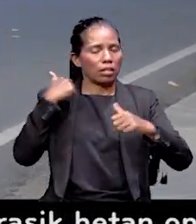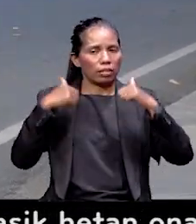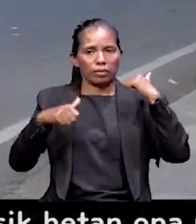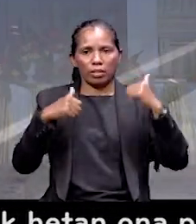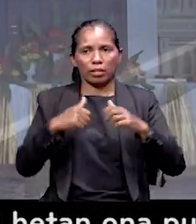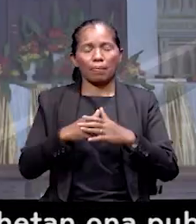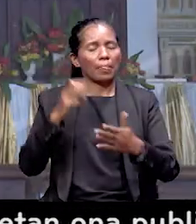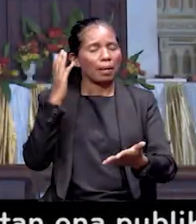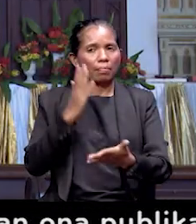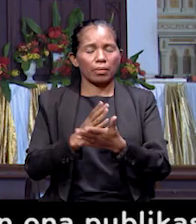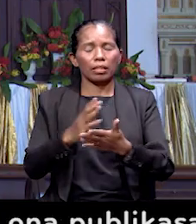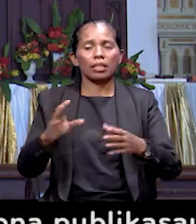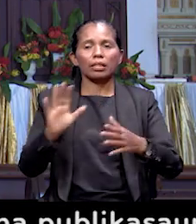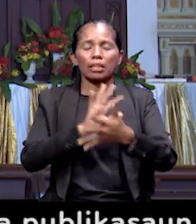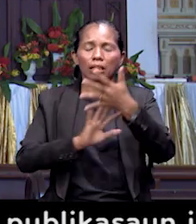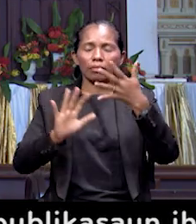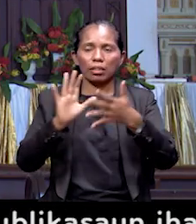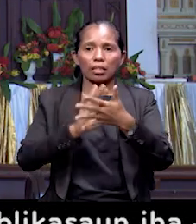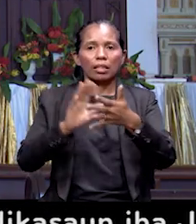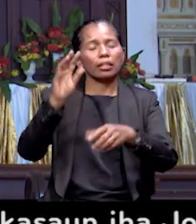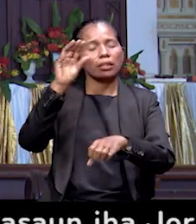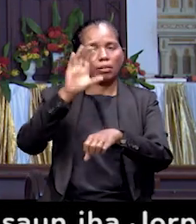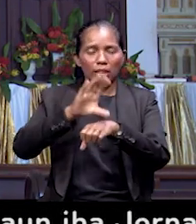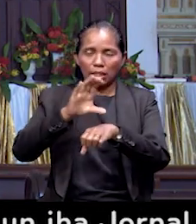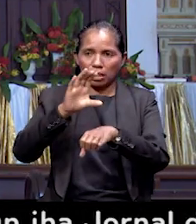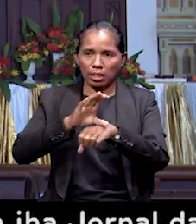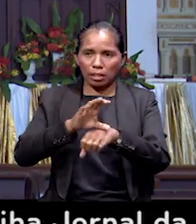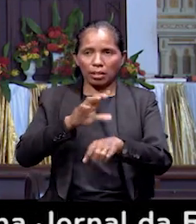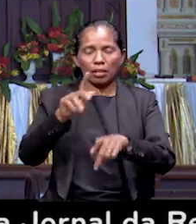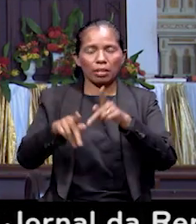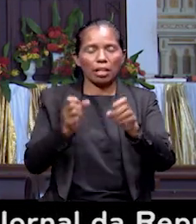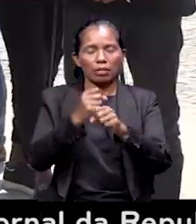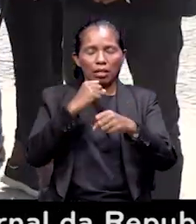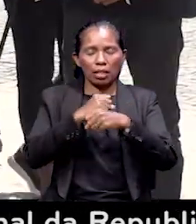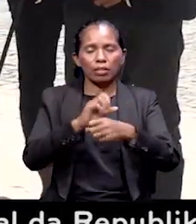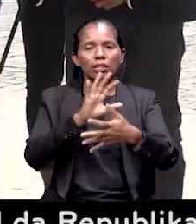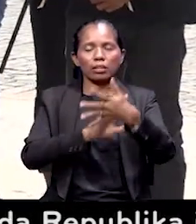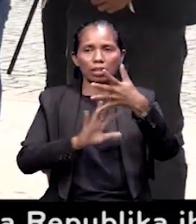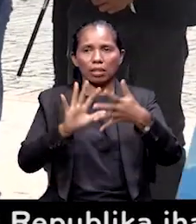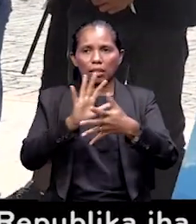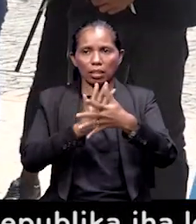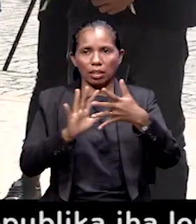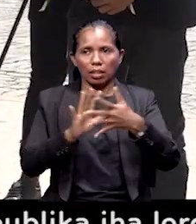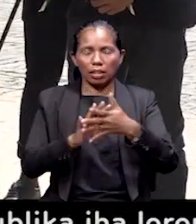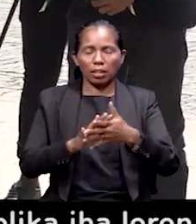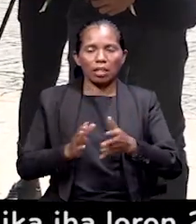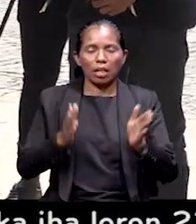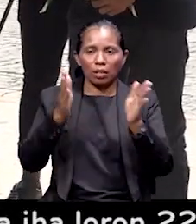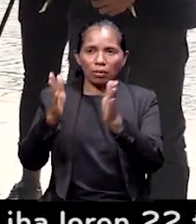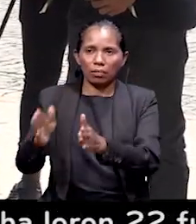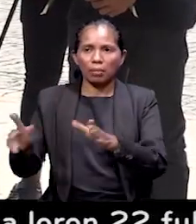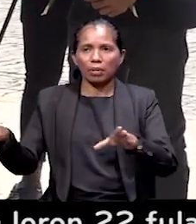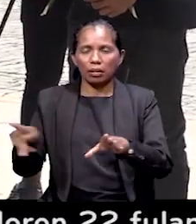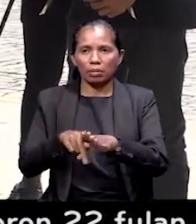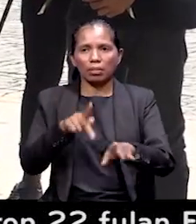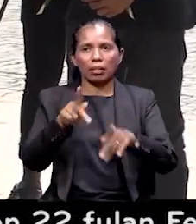Suspendemos celebrasaun religiosa coletiva no bandu mos atu halau ceremonia funebre nebe involve participasaun